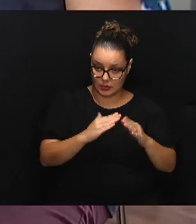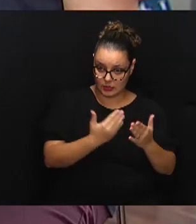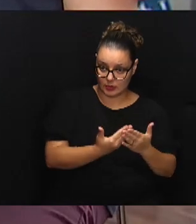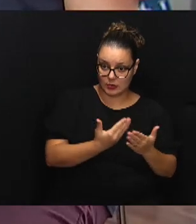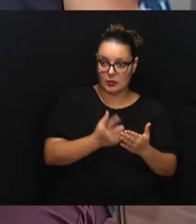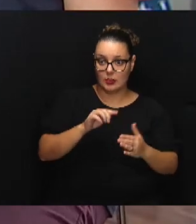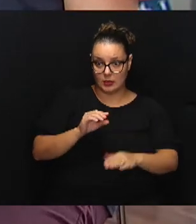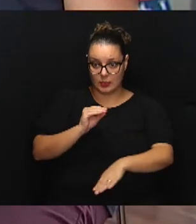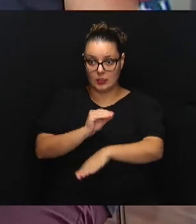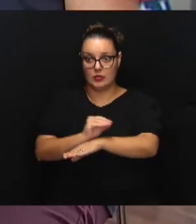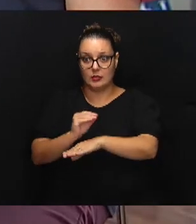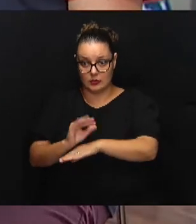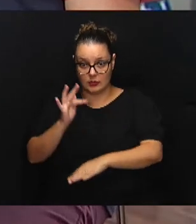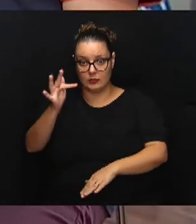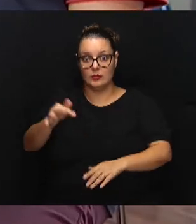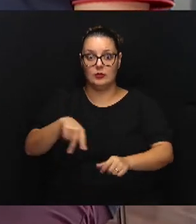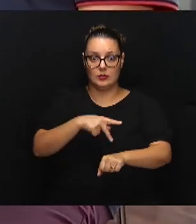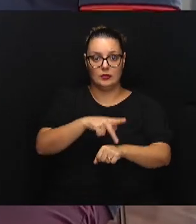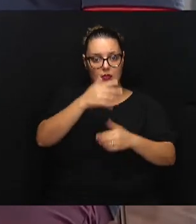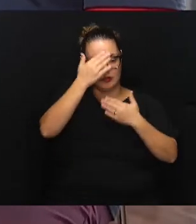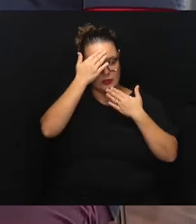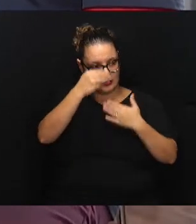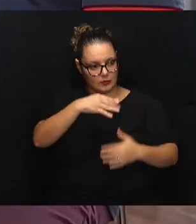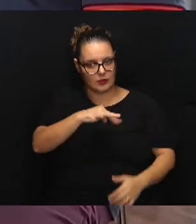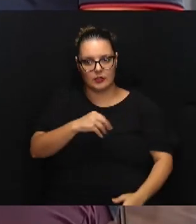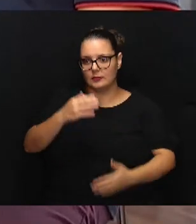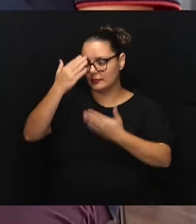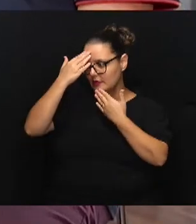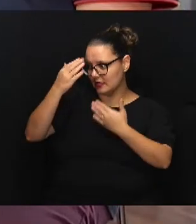do futuro do país. Valeu, Marcos. Obrigado, André.